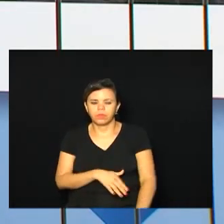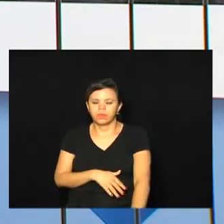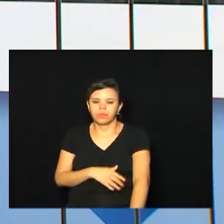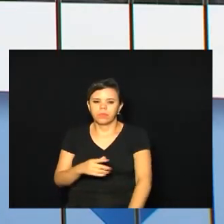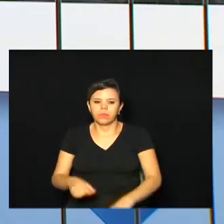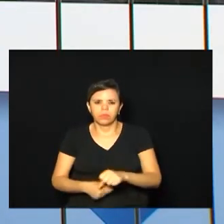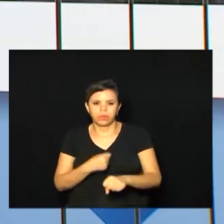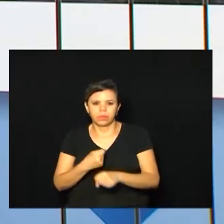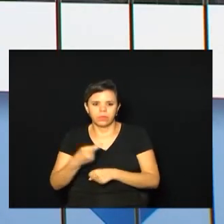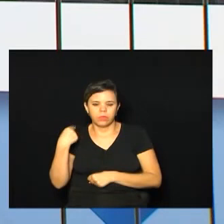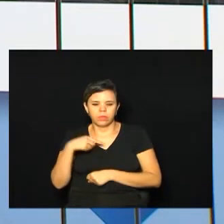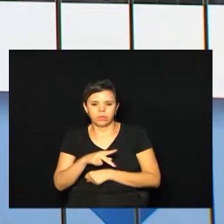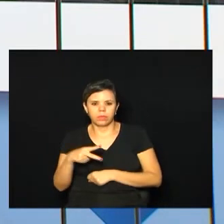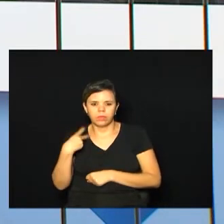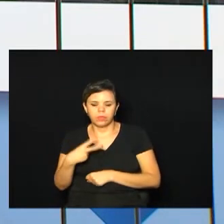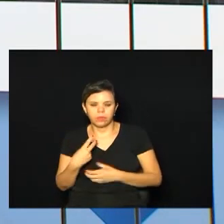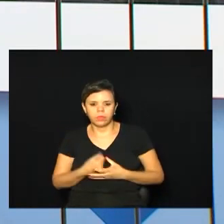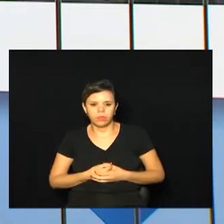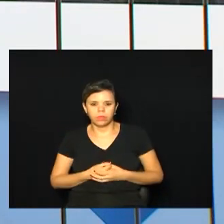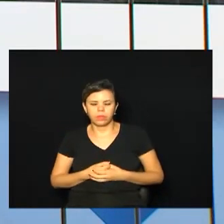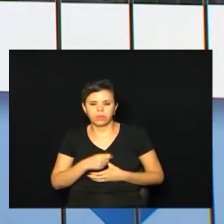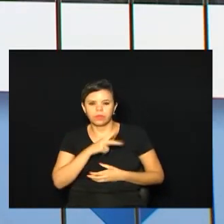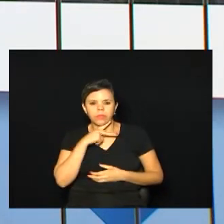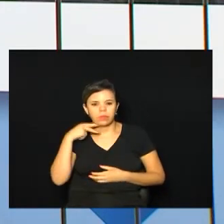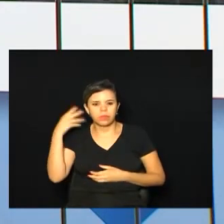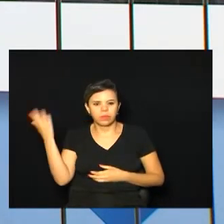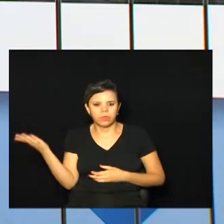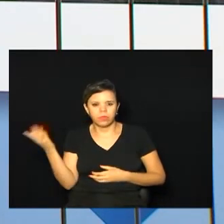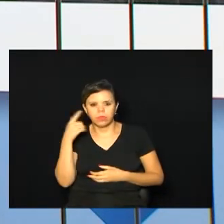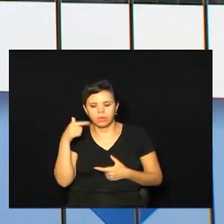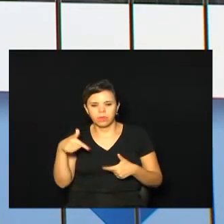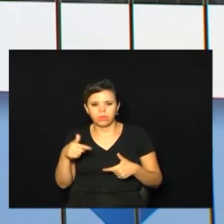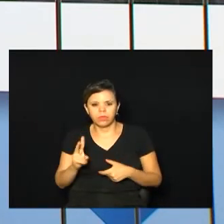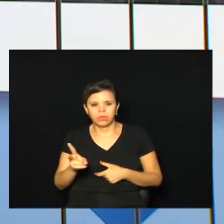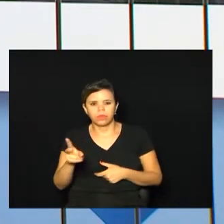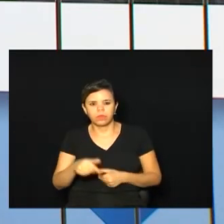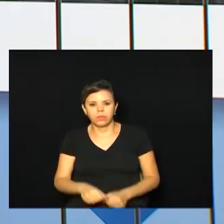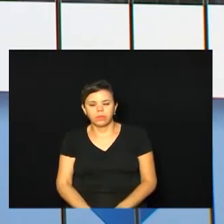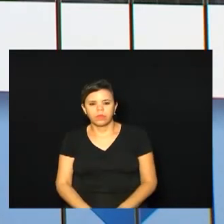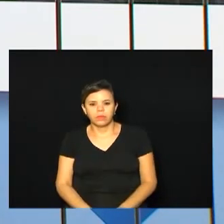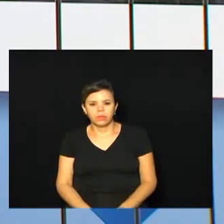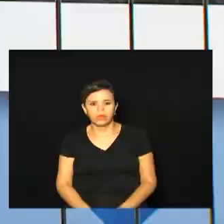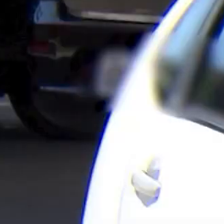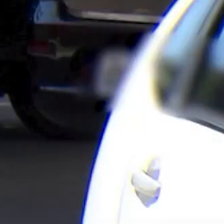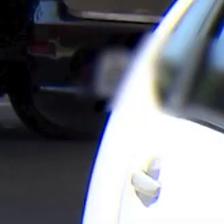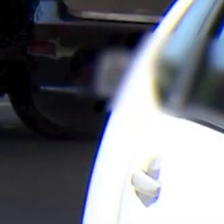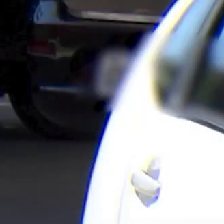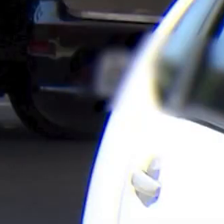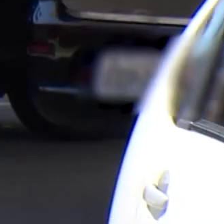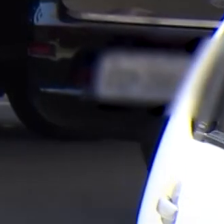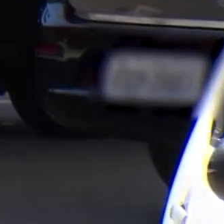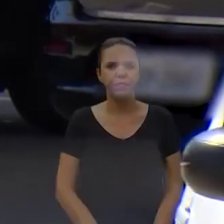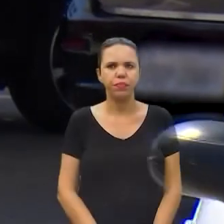ano passado e é presidida pelo vereador Permínio Monteiro. Trabalho que continua neste ano.